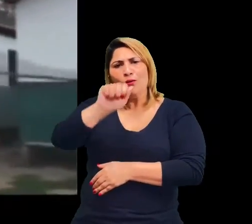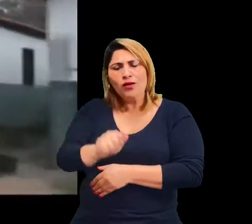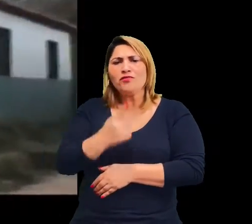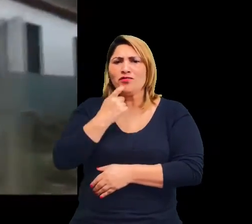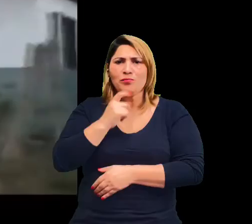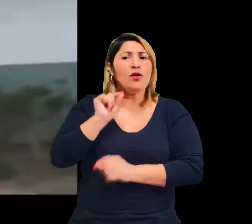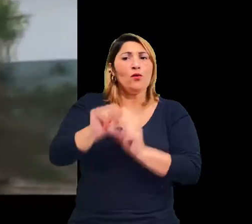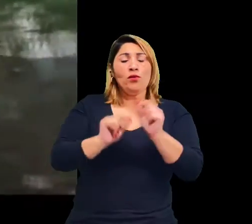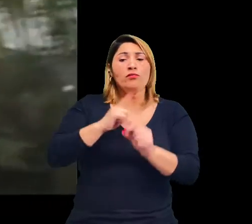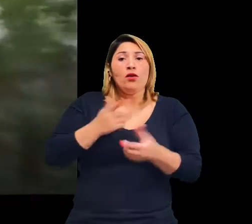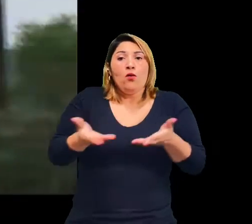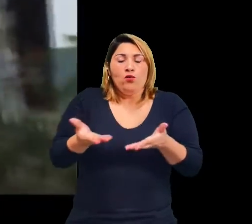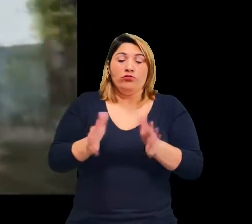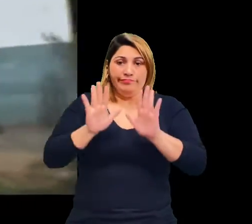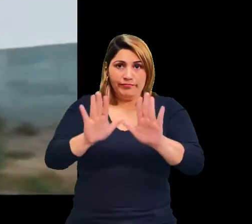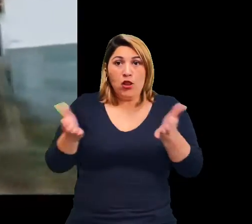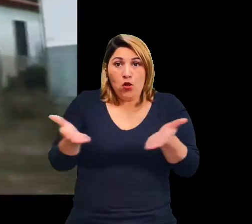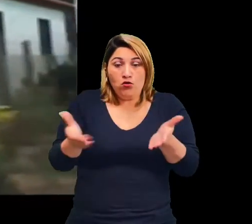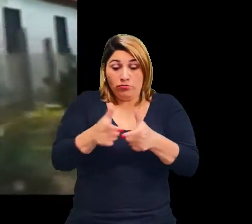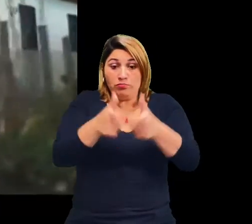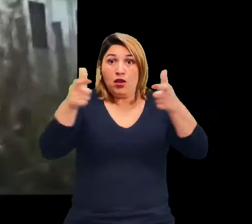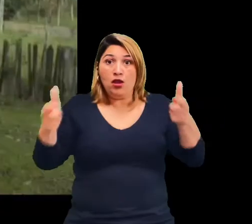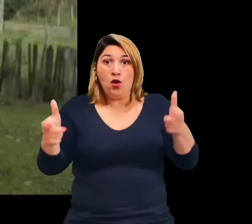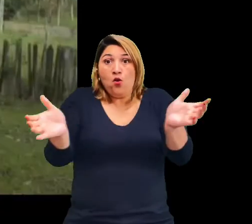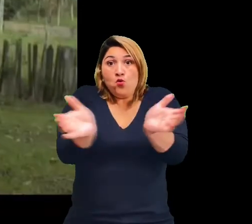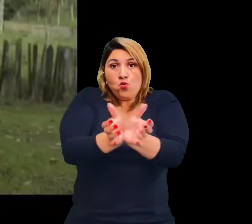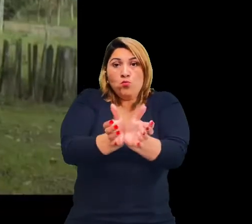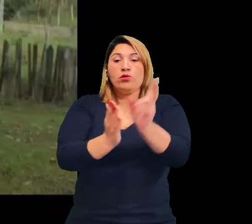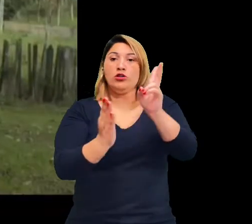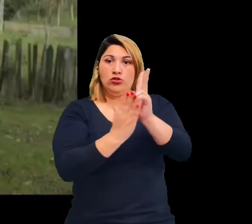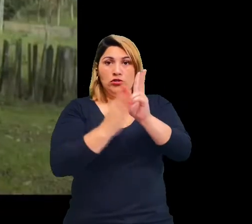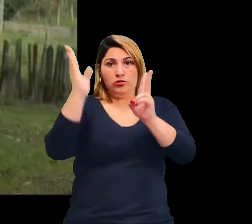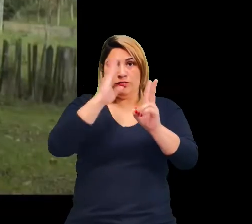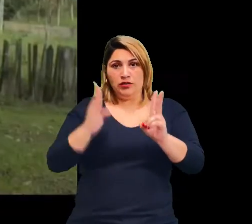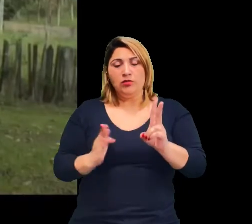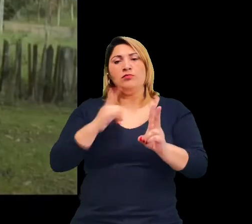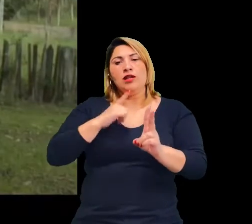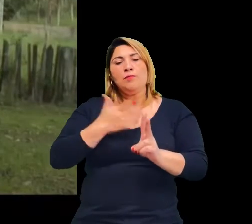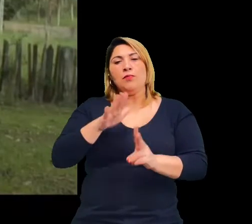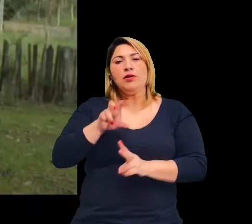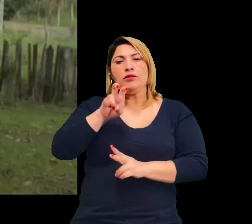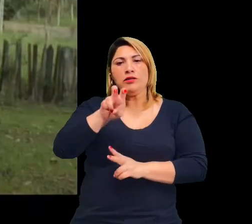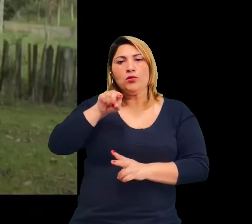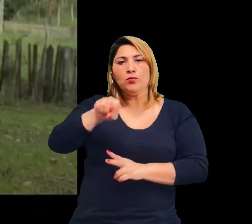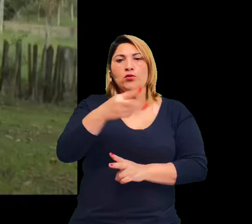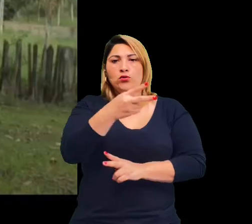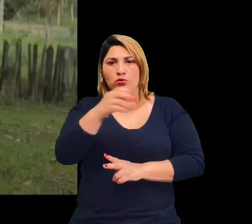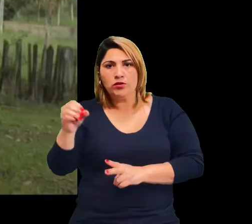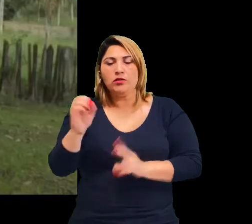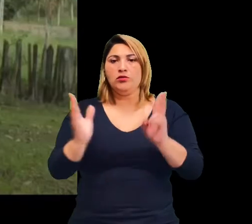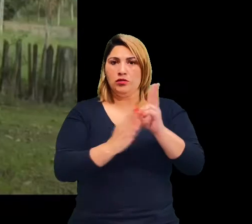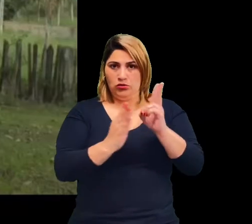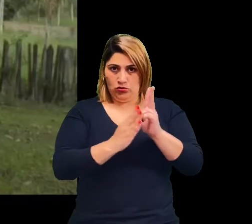uma das maiores comunidades indígenas do Brasil, com cerca de 5.200 índios, né? Em uma única comunidade. Temos